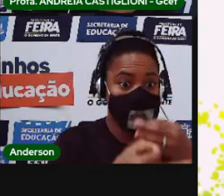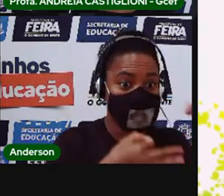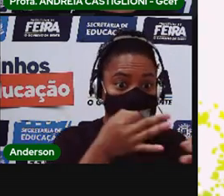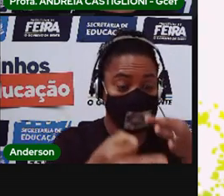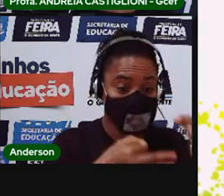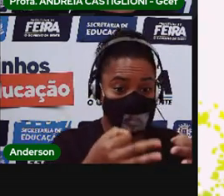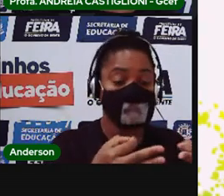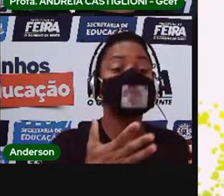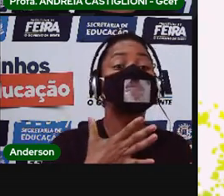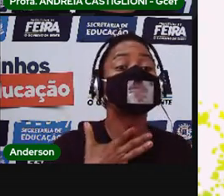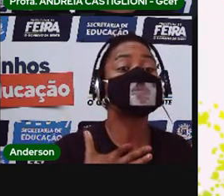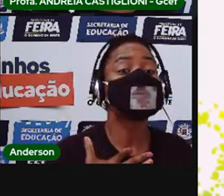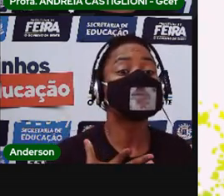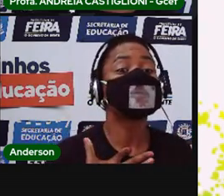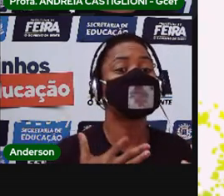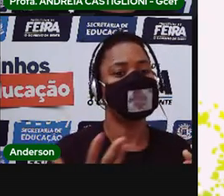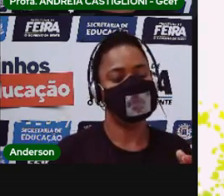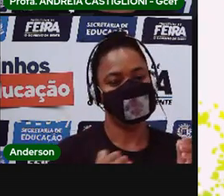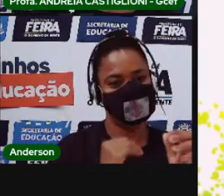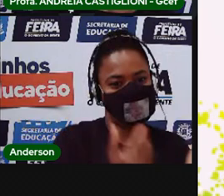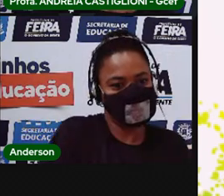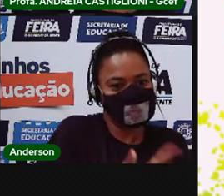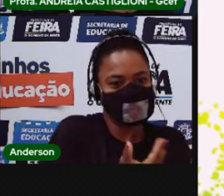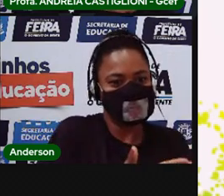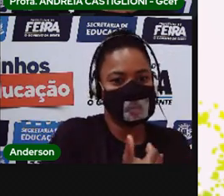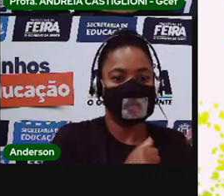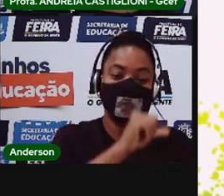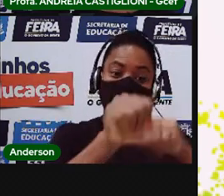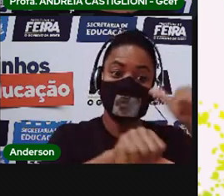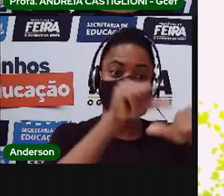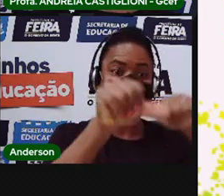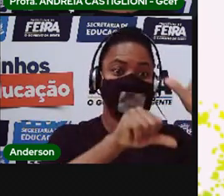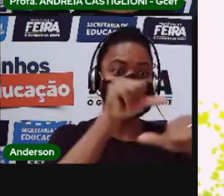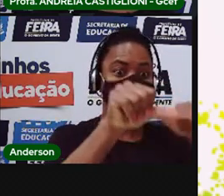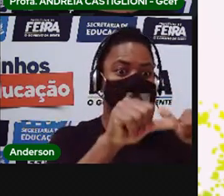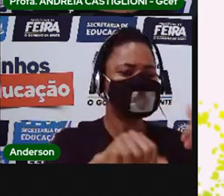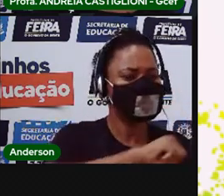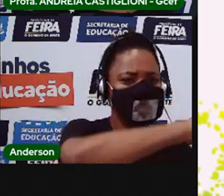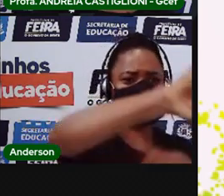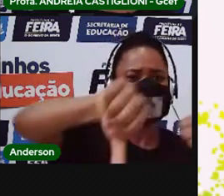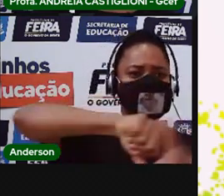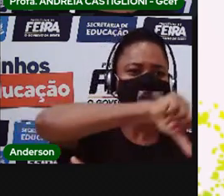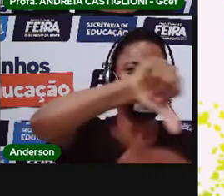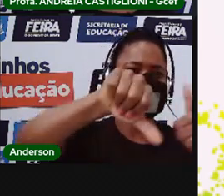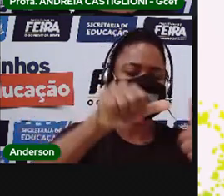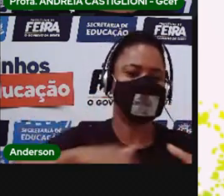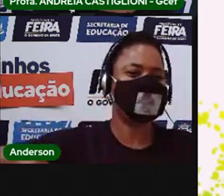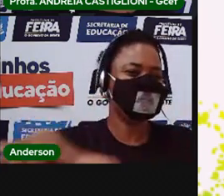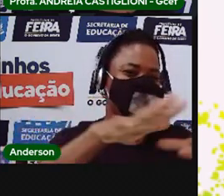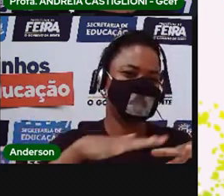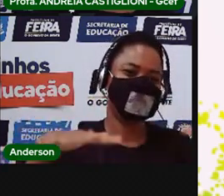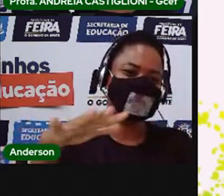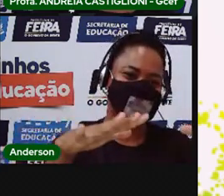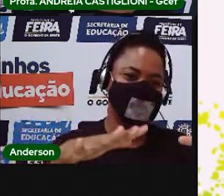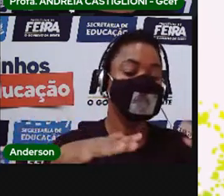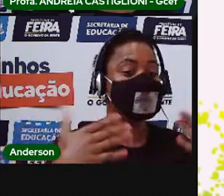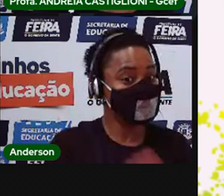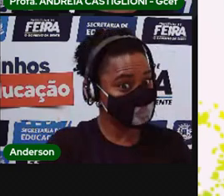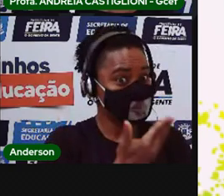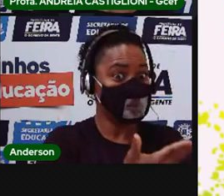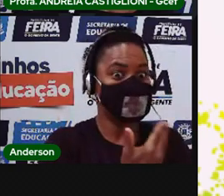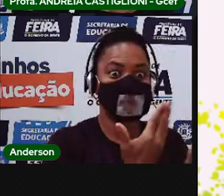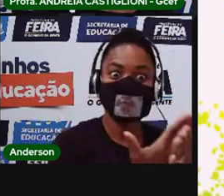e fazer a mudança. É o jovem que participa, que estuda.